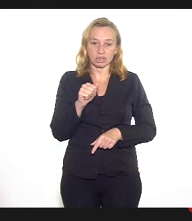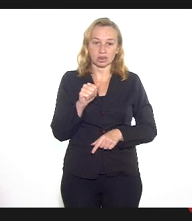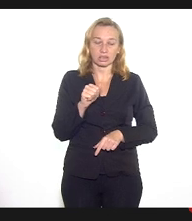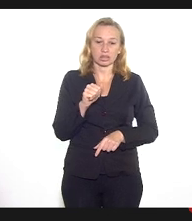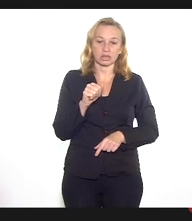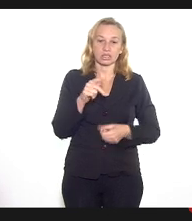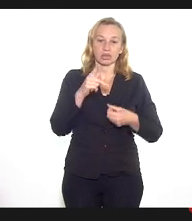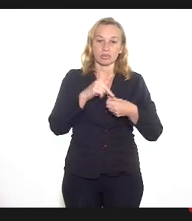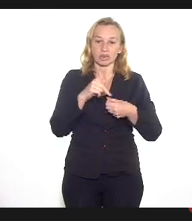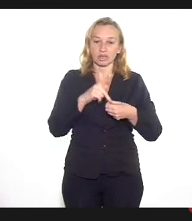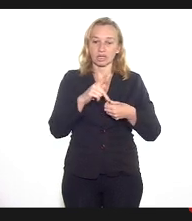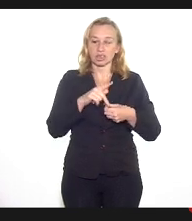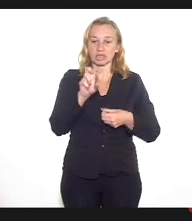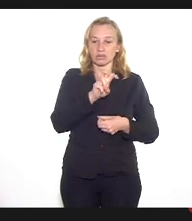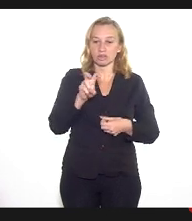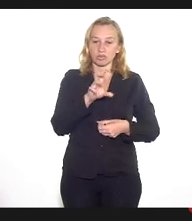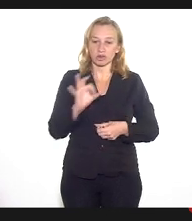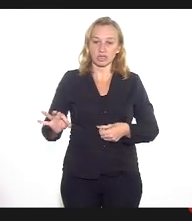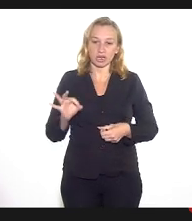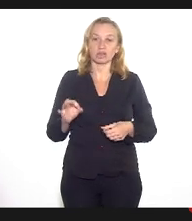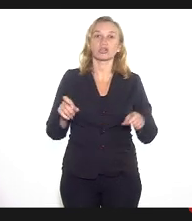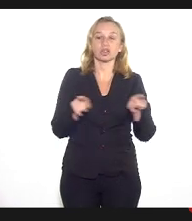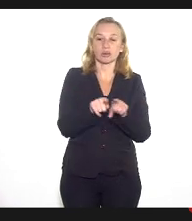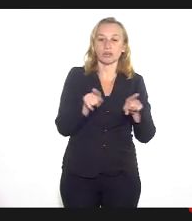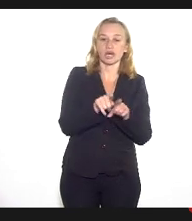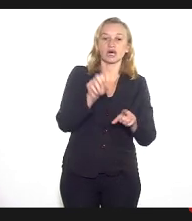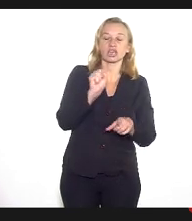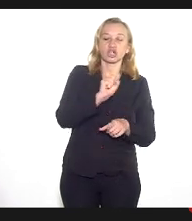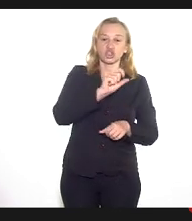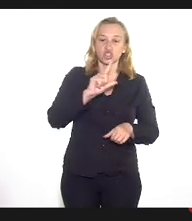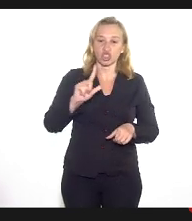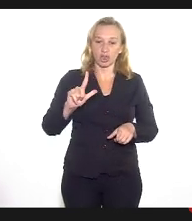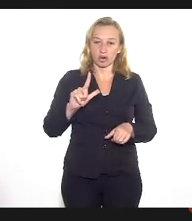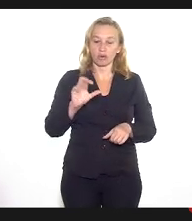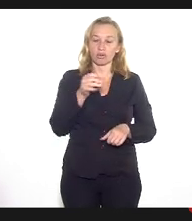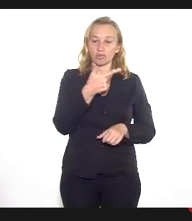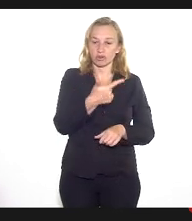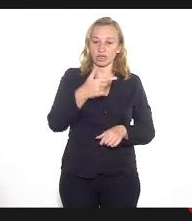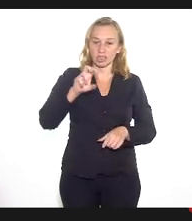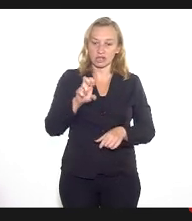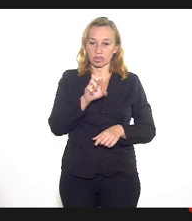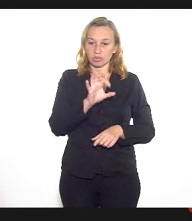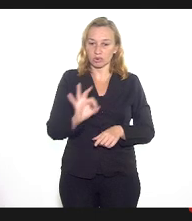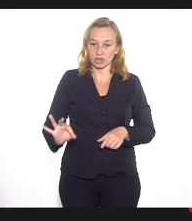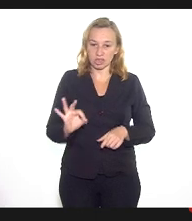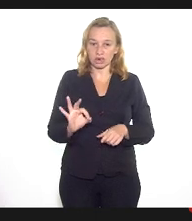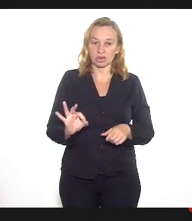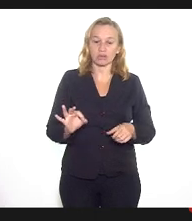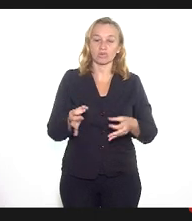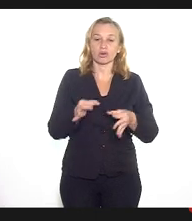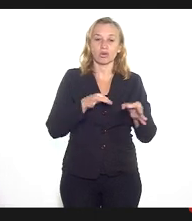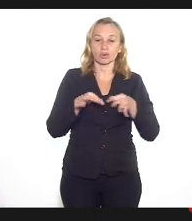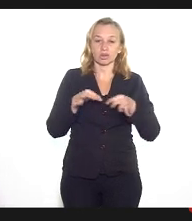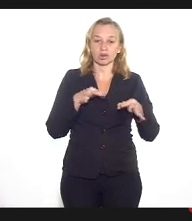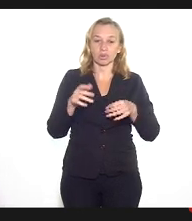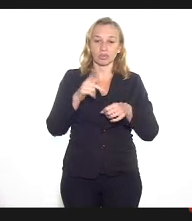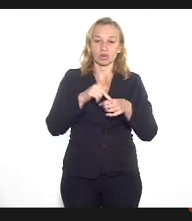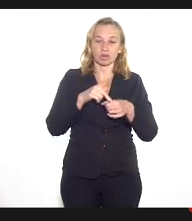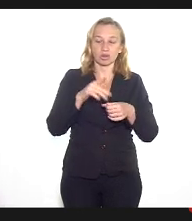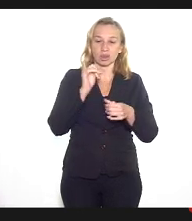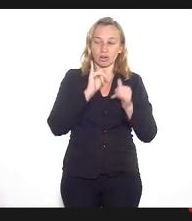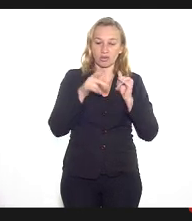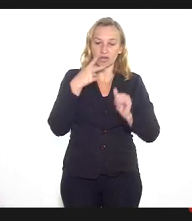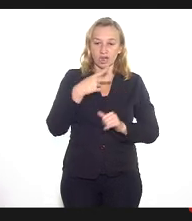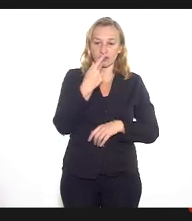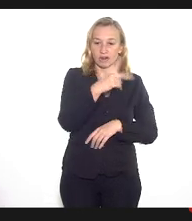Petrobras. Vale salientar que eu acho que foi uma pergunta que foi realizada à Petrobras durante o depoimento dela. A